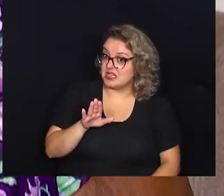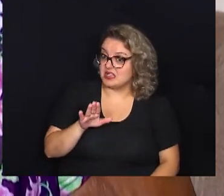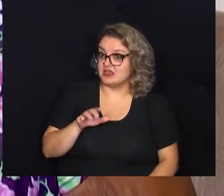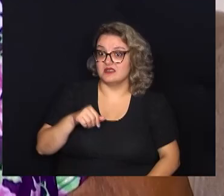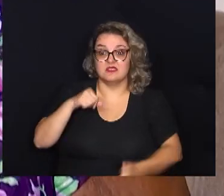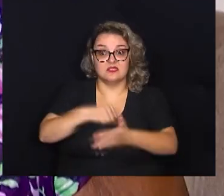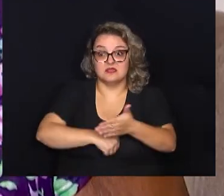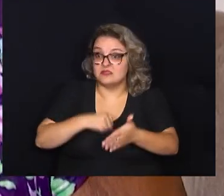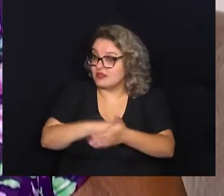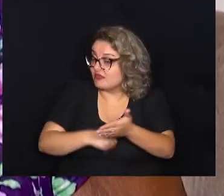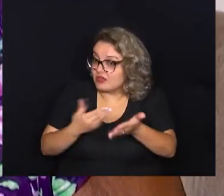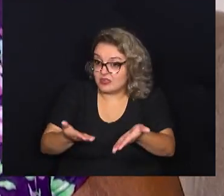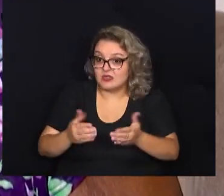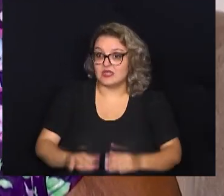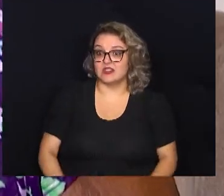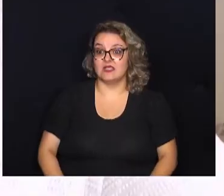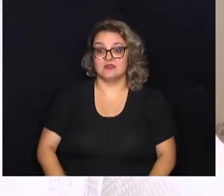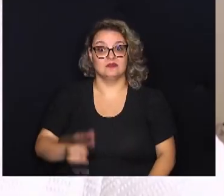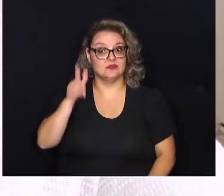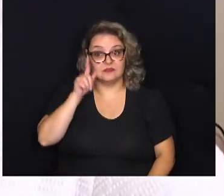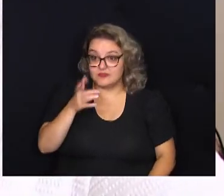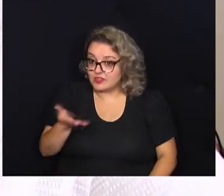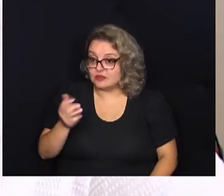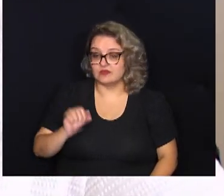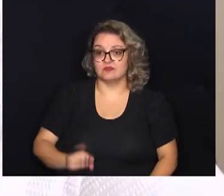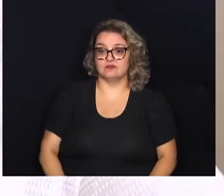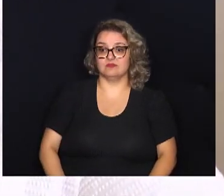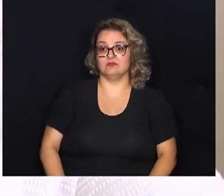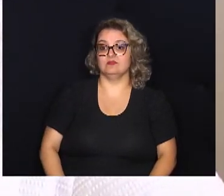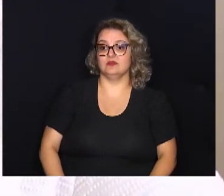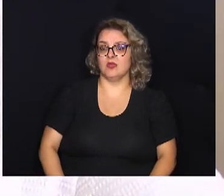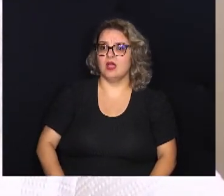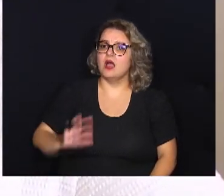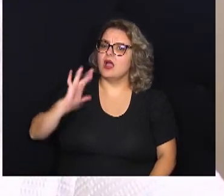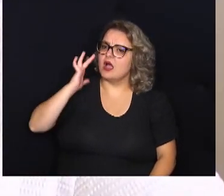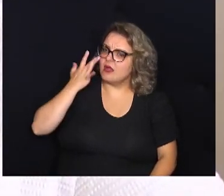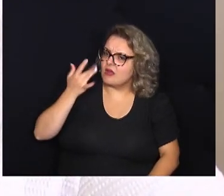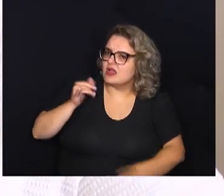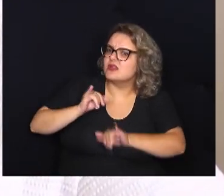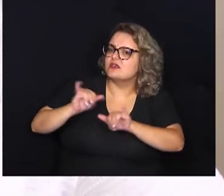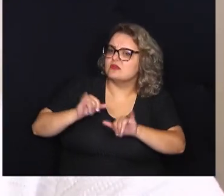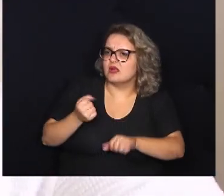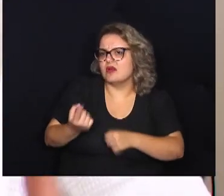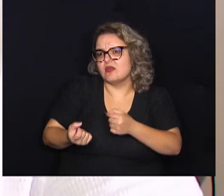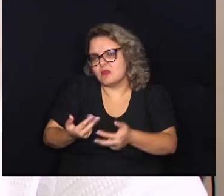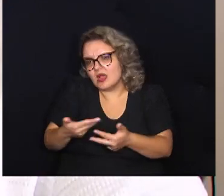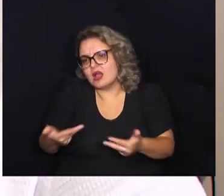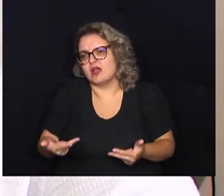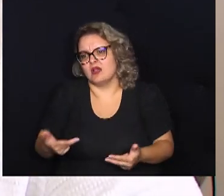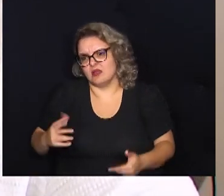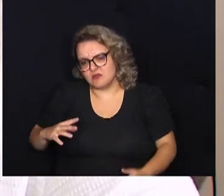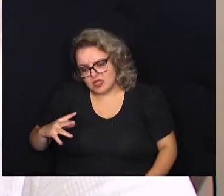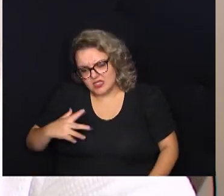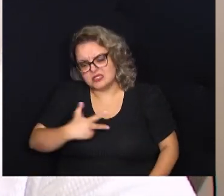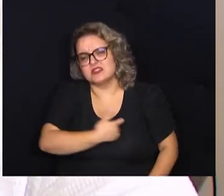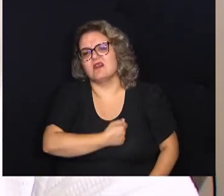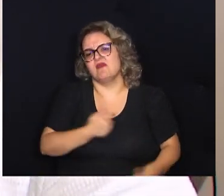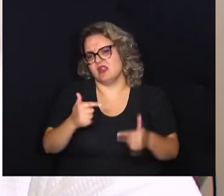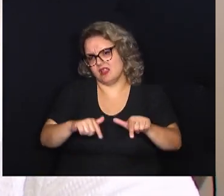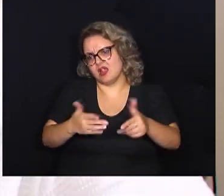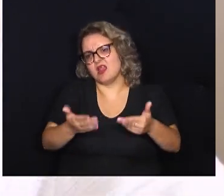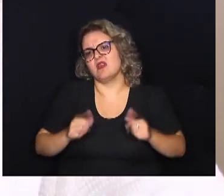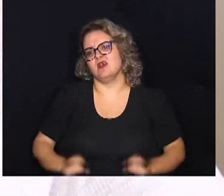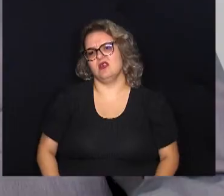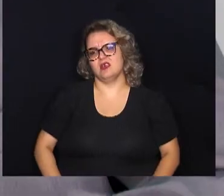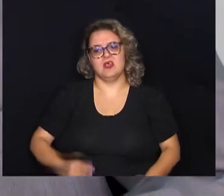lutando e não conseguem. Eu acho que tem que ter uma campanha, alguma coisa, para a gente resgatar aquele espaço lá que sempre